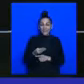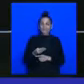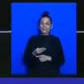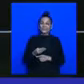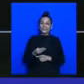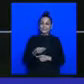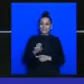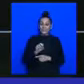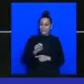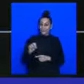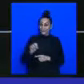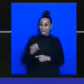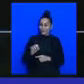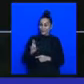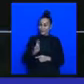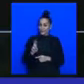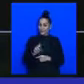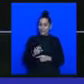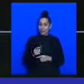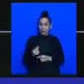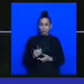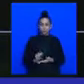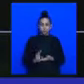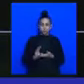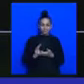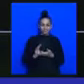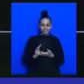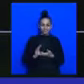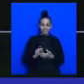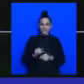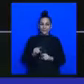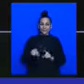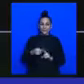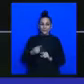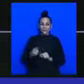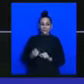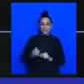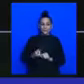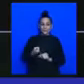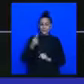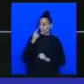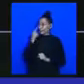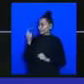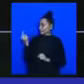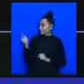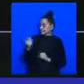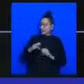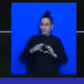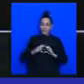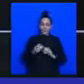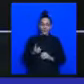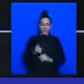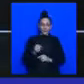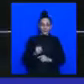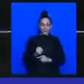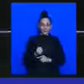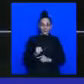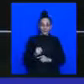e meio de reais é muito dinheiro vem chegando mais um número 68 bola 68